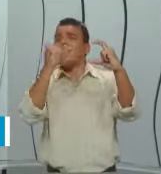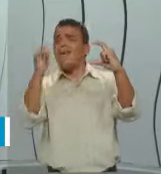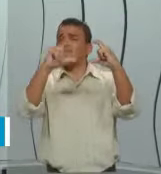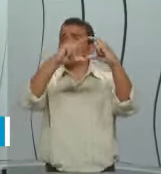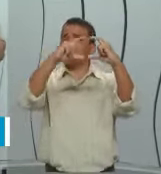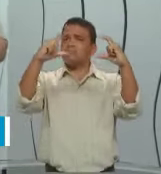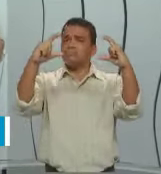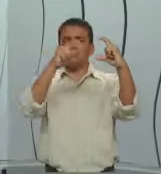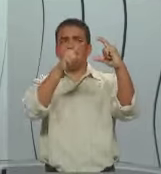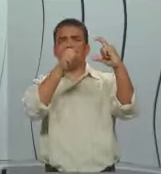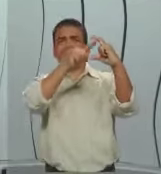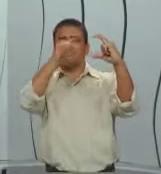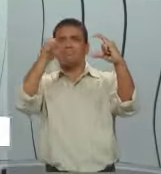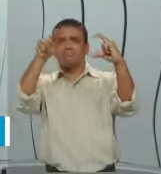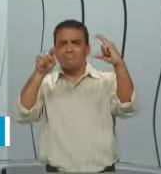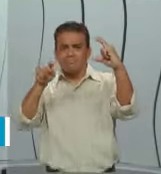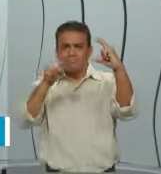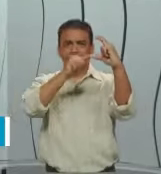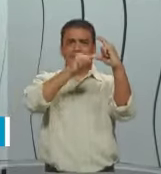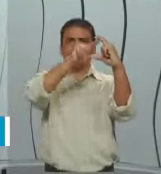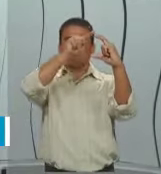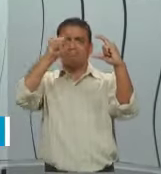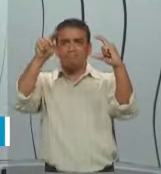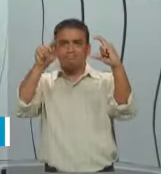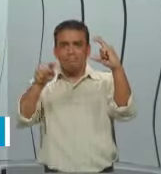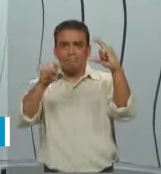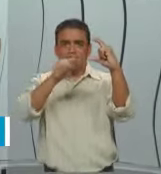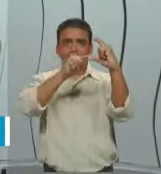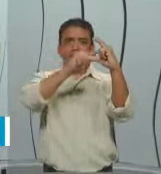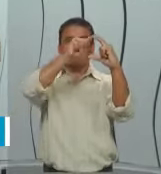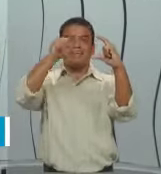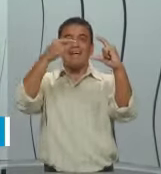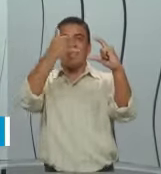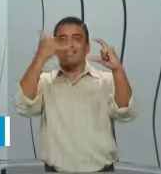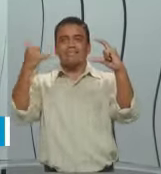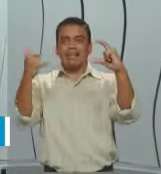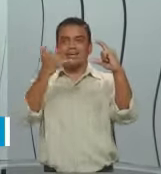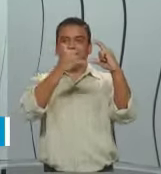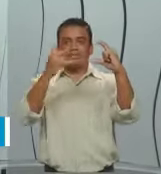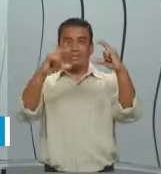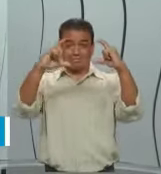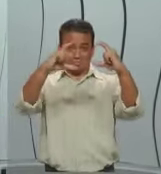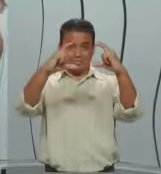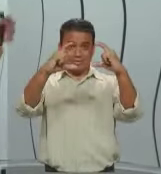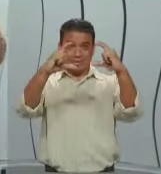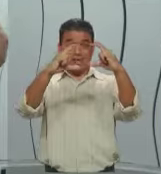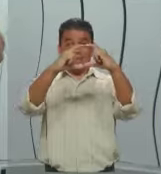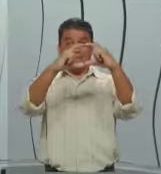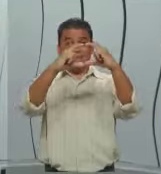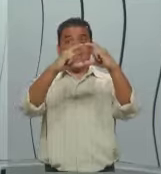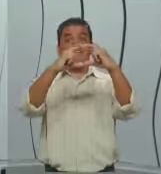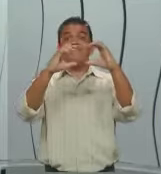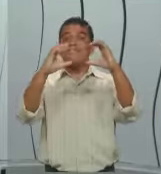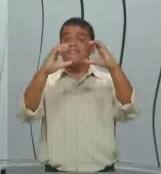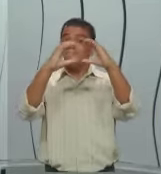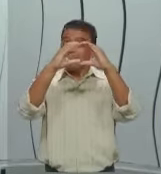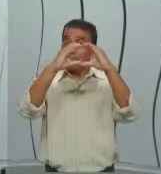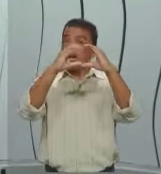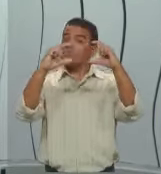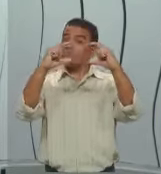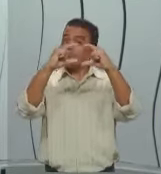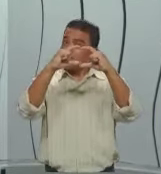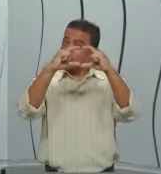caminho fechado por onde passará a corrente elétrica. É importantíssimo que esse caminho seja fechado. Se estiver aberto, não tem passagem de